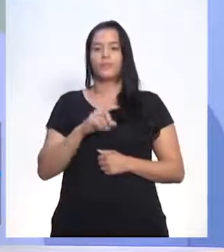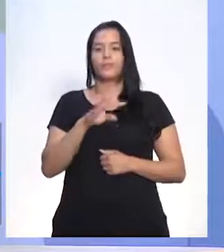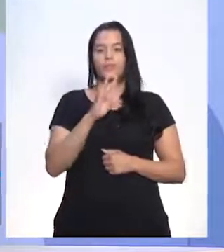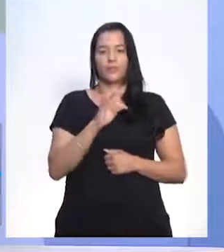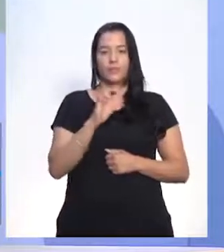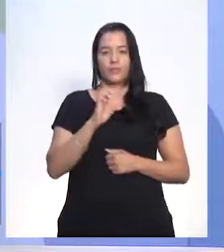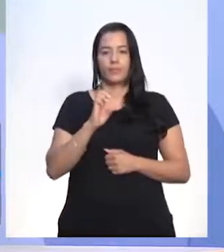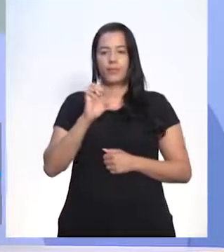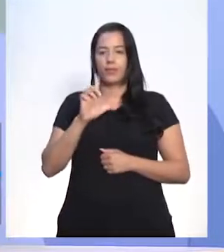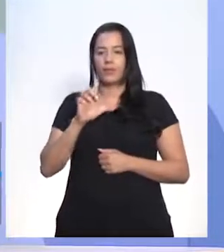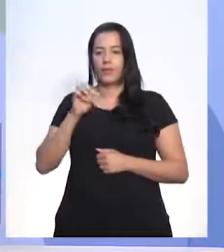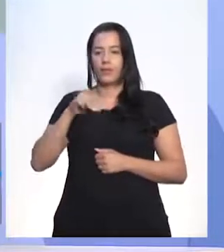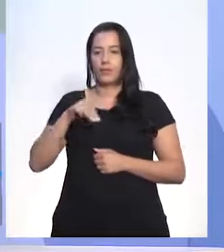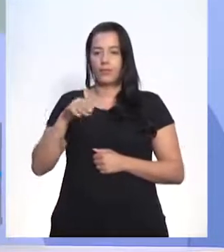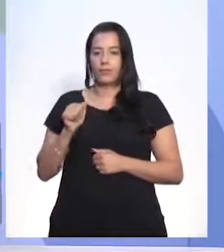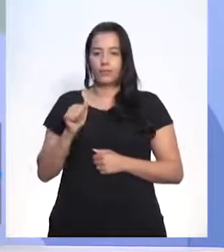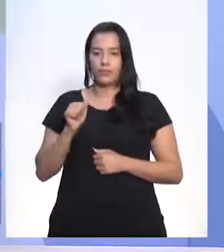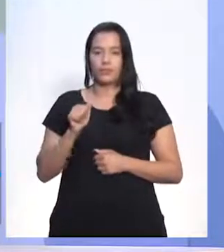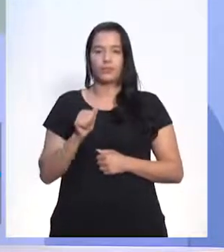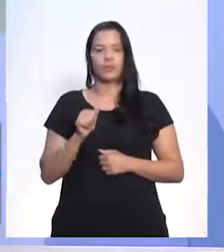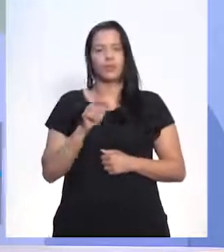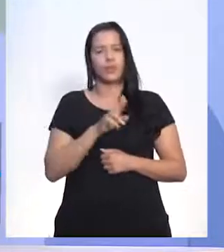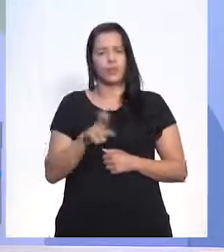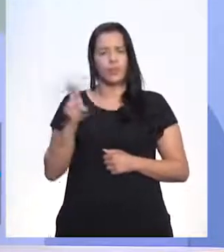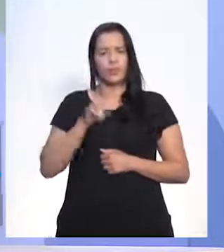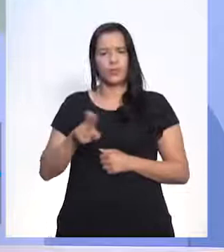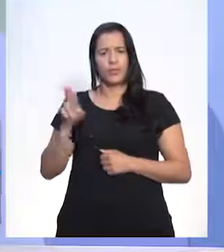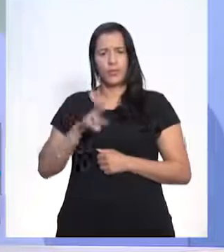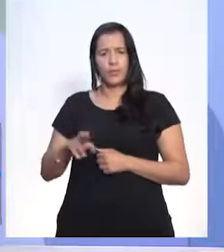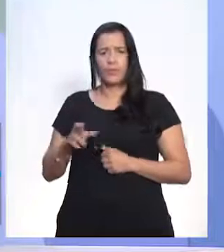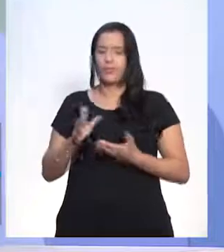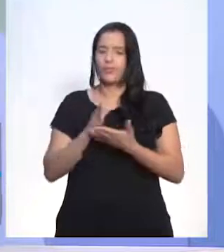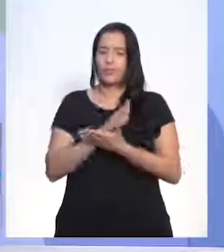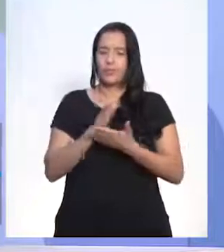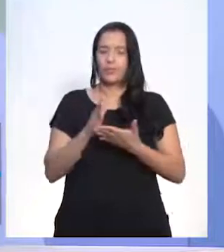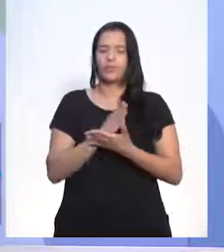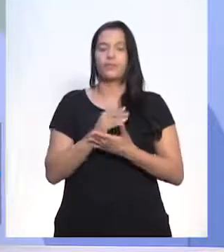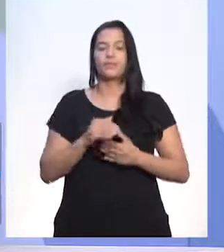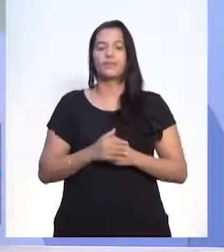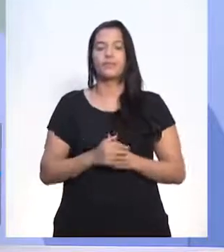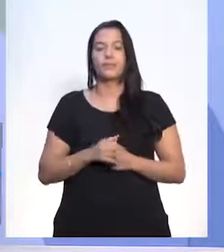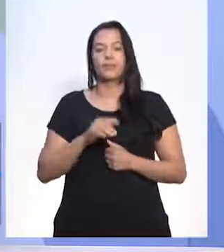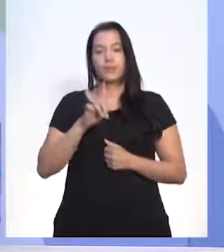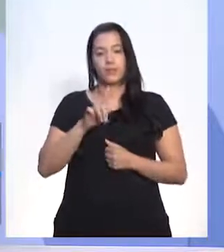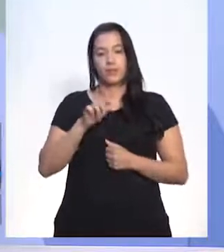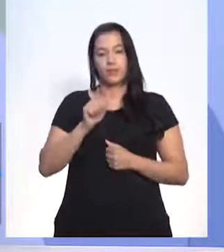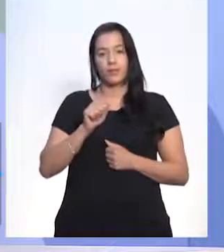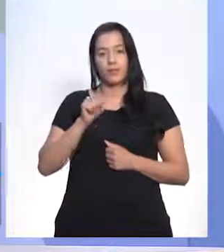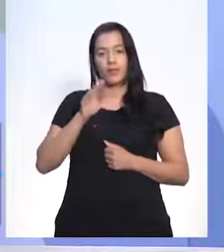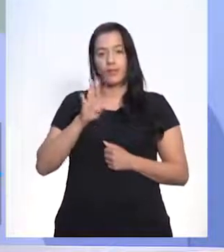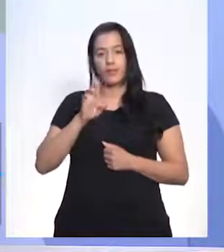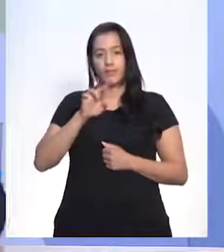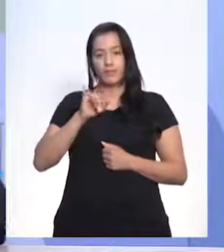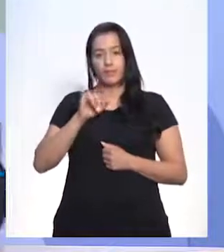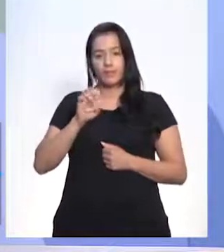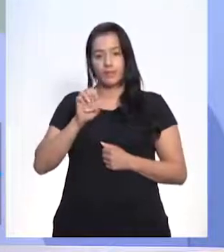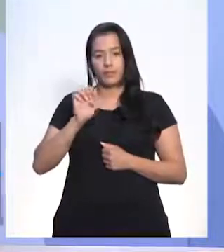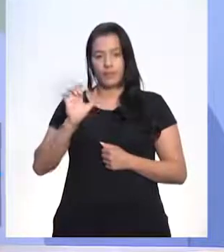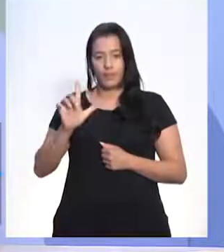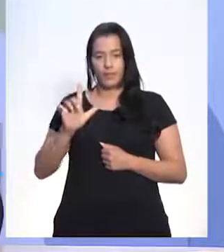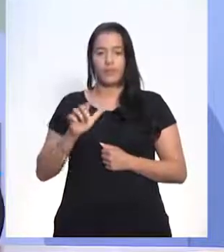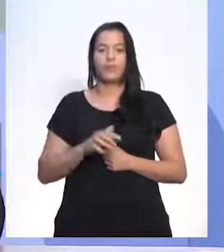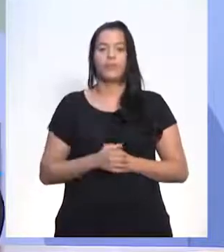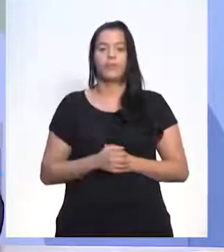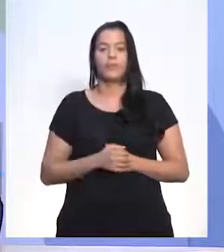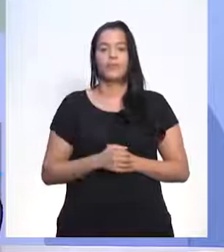professora Salete quiseram mandar nomes e mais nomes. Então, eu vou falar alguns aqui, tá? Gabriel, tem uns 3 Gabriels ali no meio daquela turma